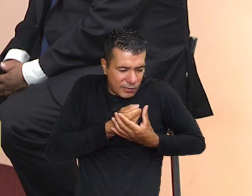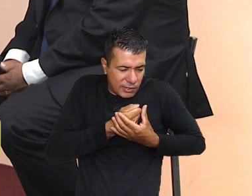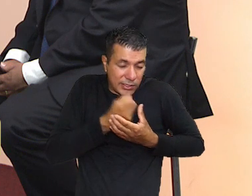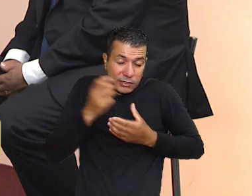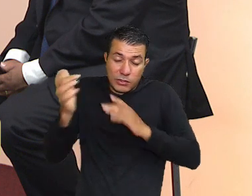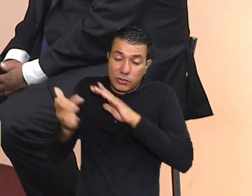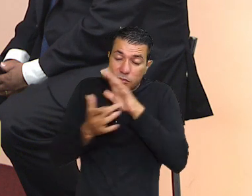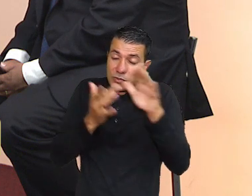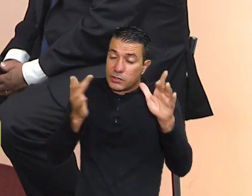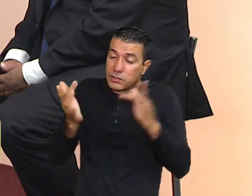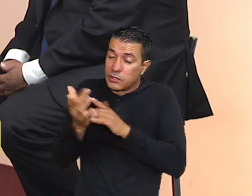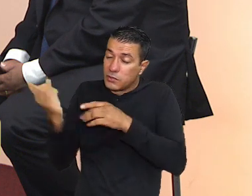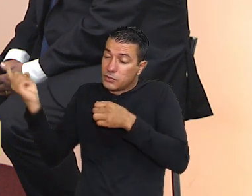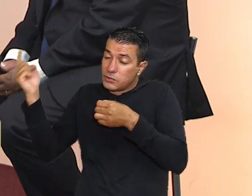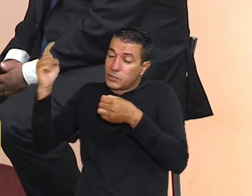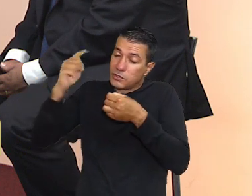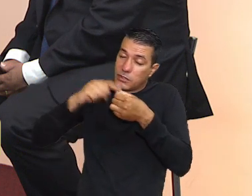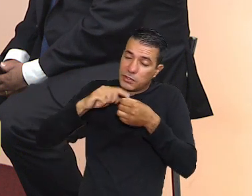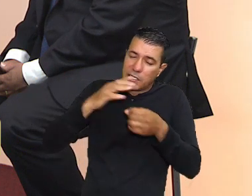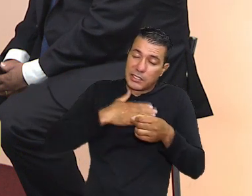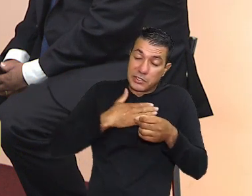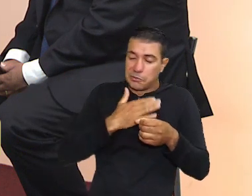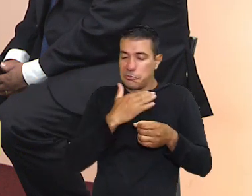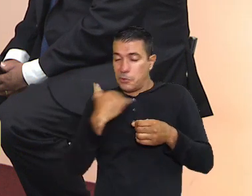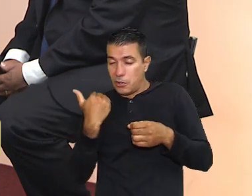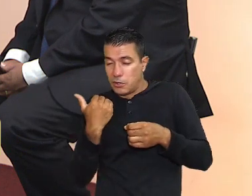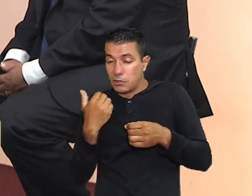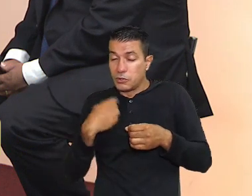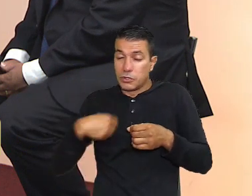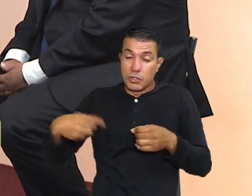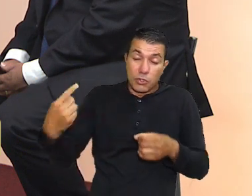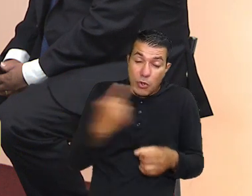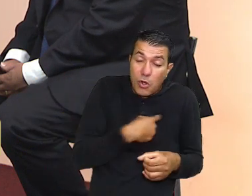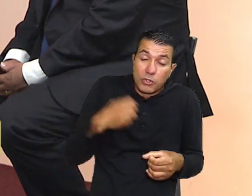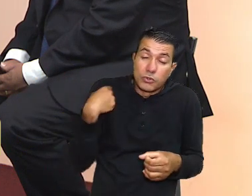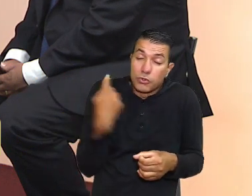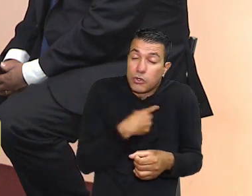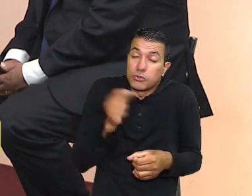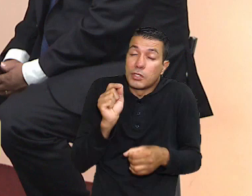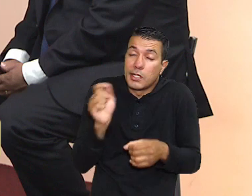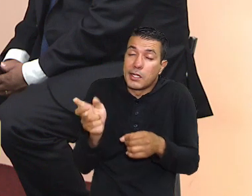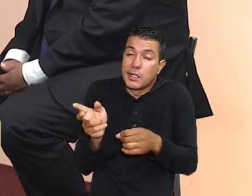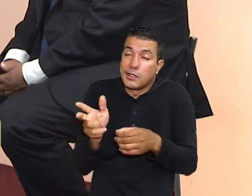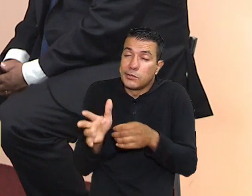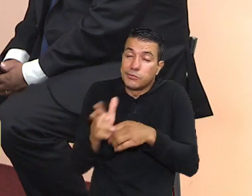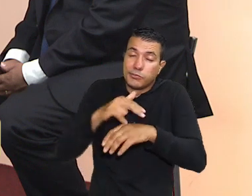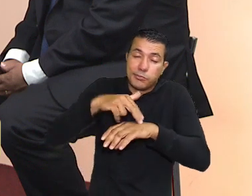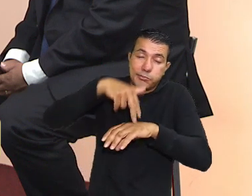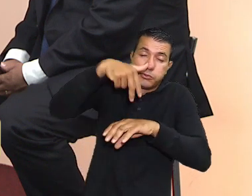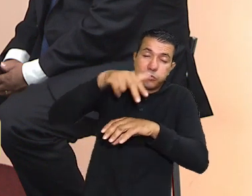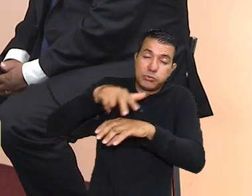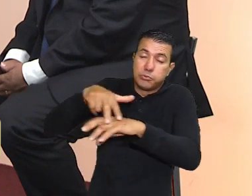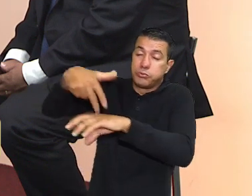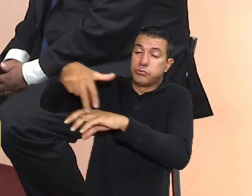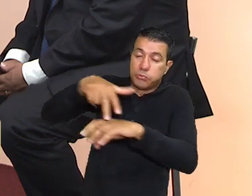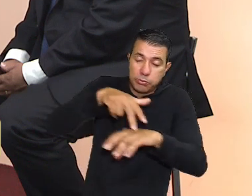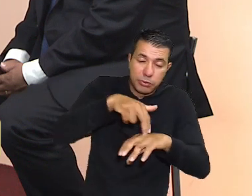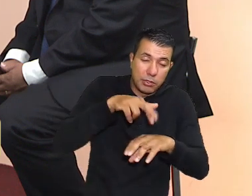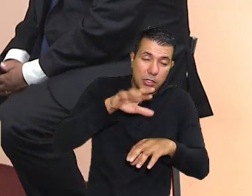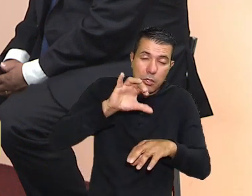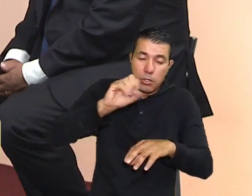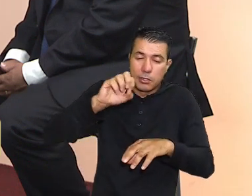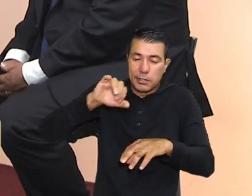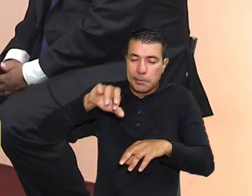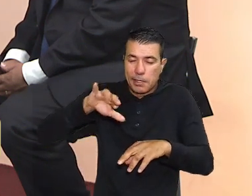Jesus voltar, ainda que morramos, nós seremos ressuscitados e viveremos com Ele por toda a eternidade. Assim como a